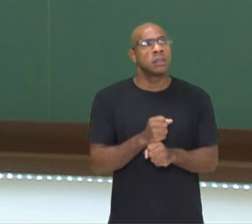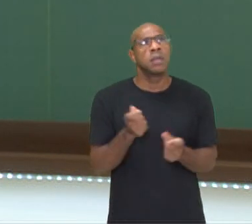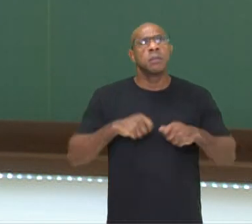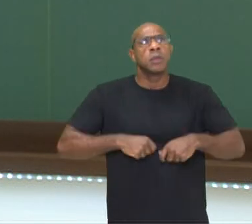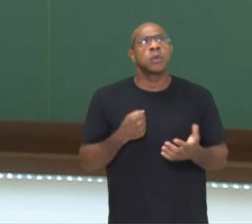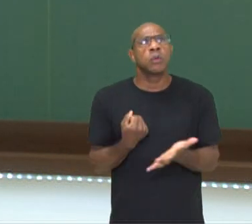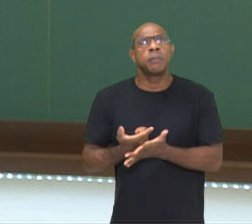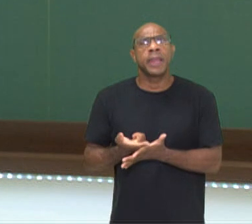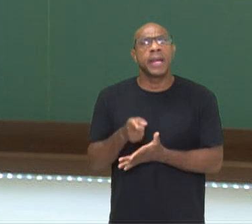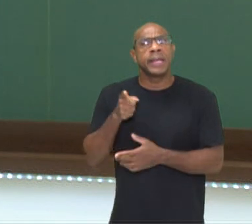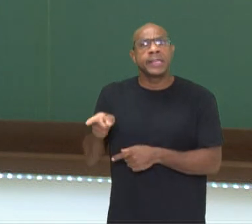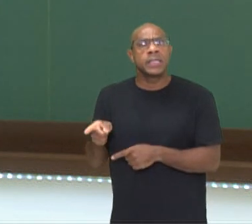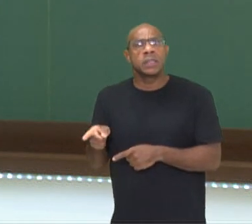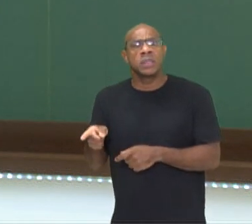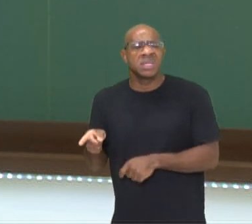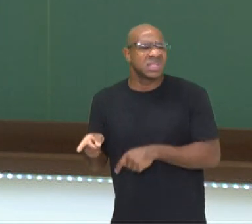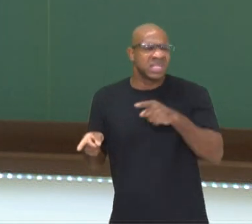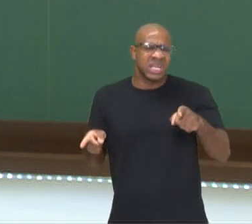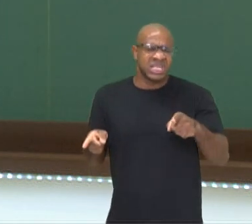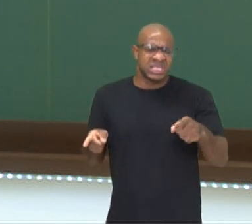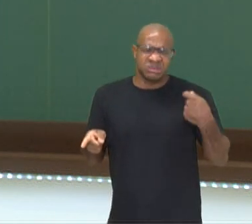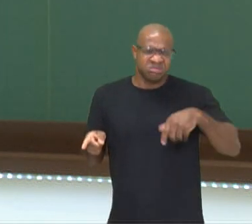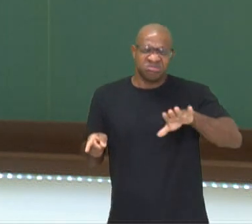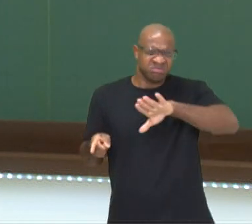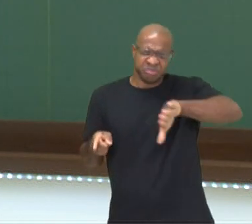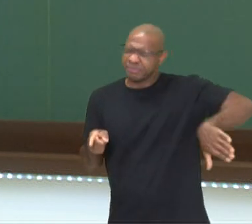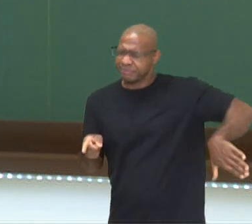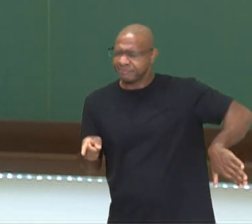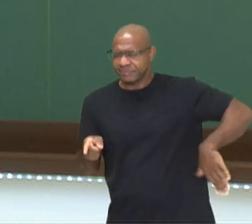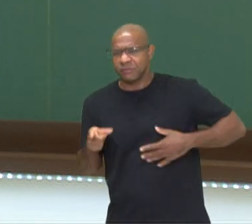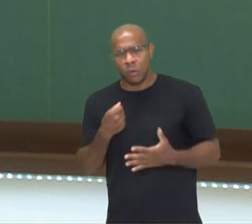mão de alguma coisa que eu já consumo